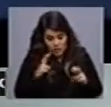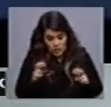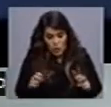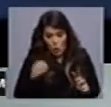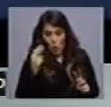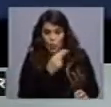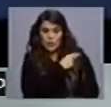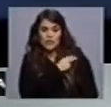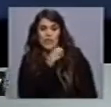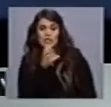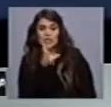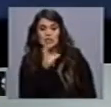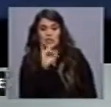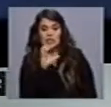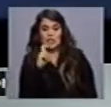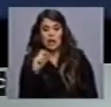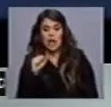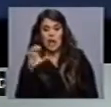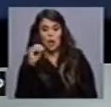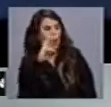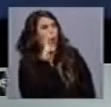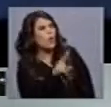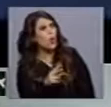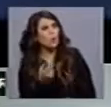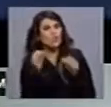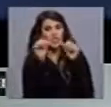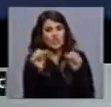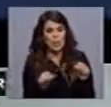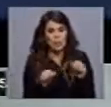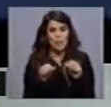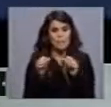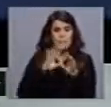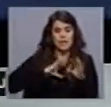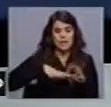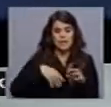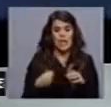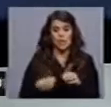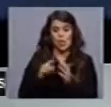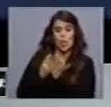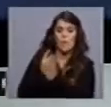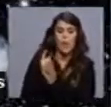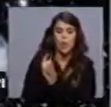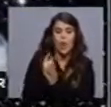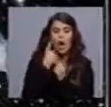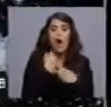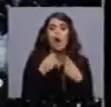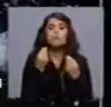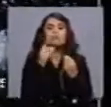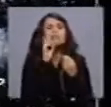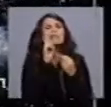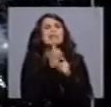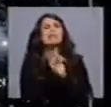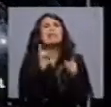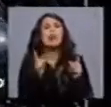Universidade de Chicago olhou para o sistema planetário da moda, que é o sistema planetário de TRAPPIST-1. E porquê é que é tão interessante este sistema?